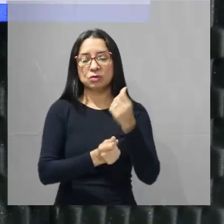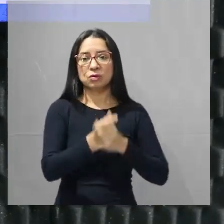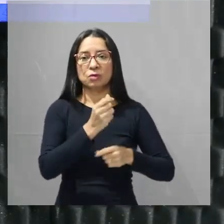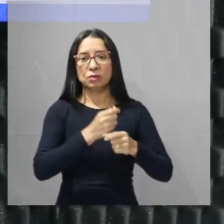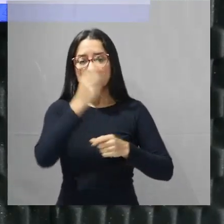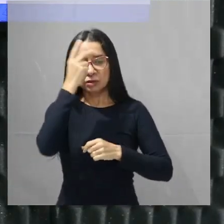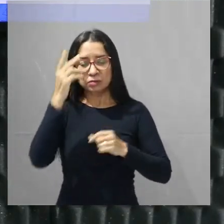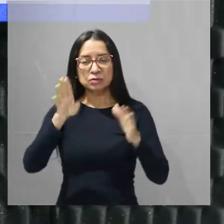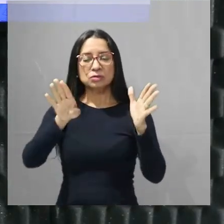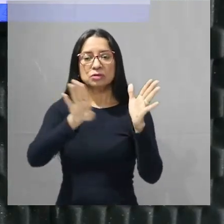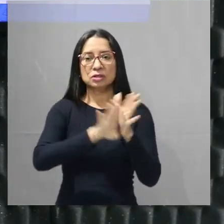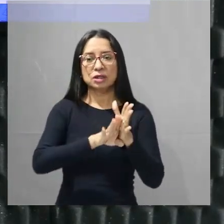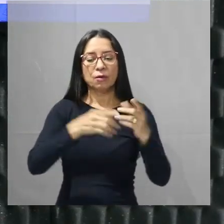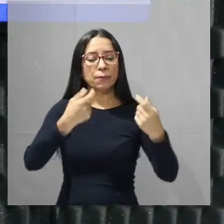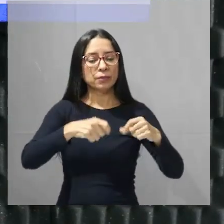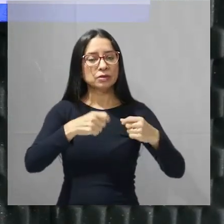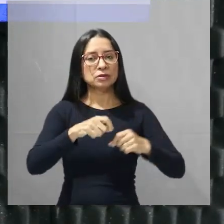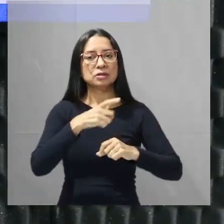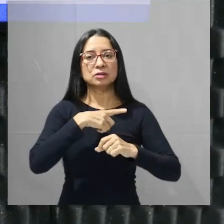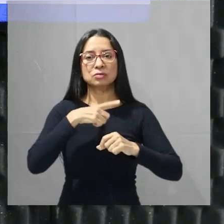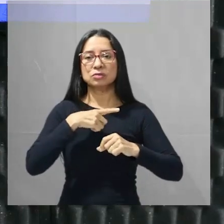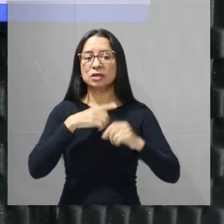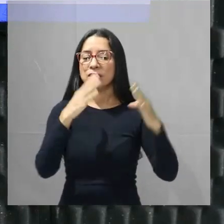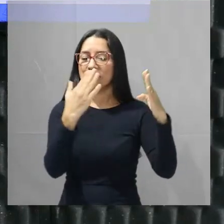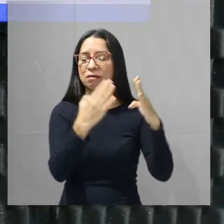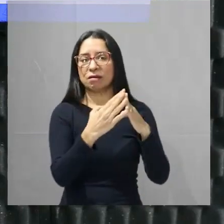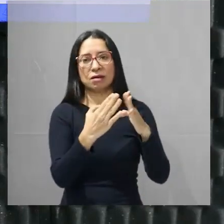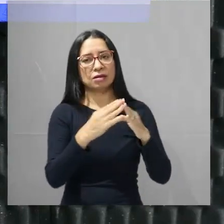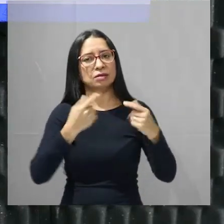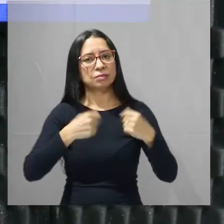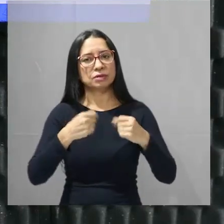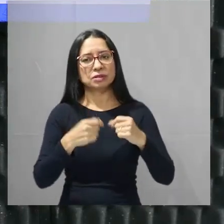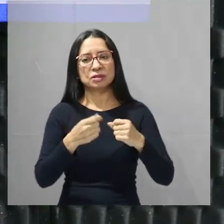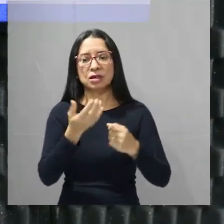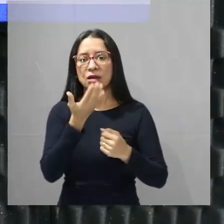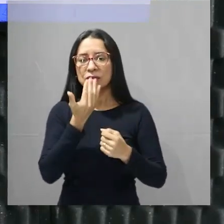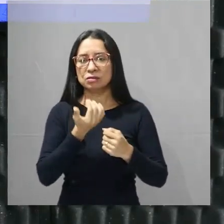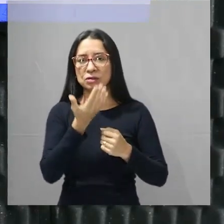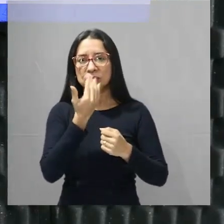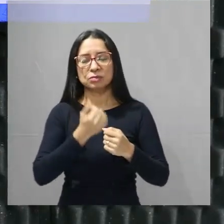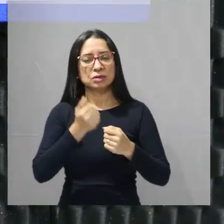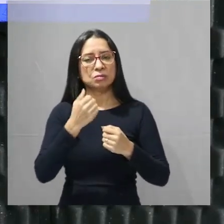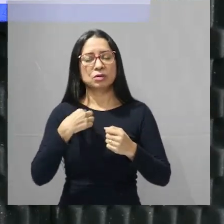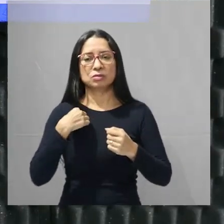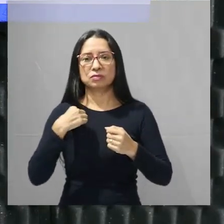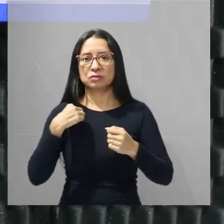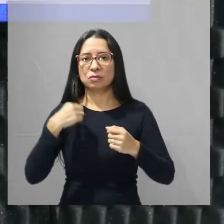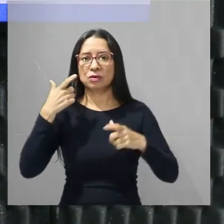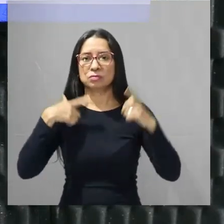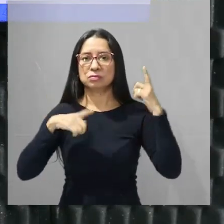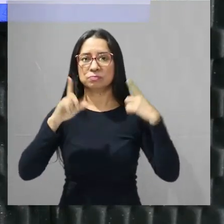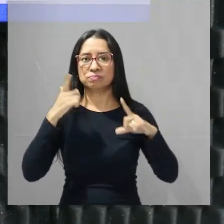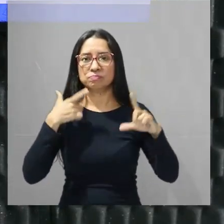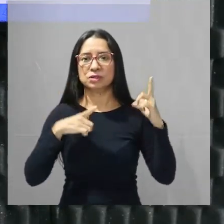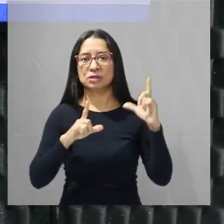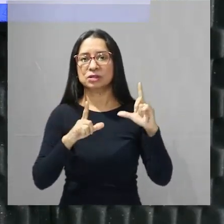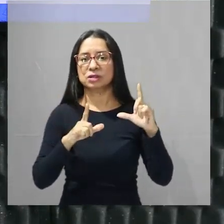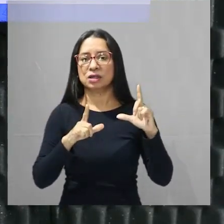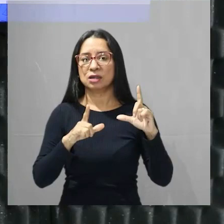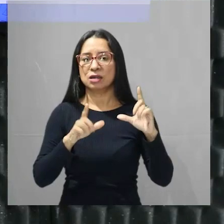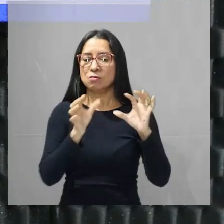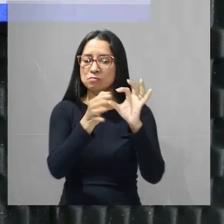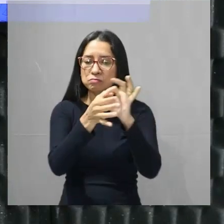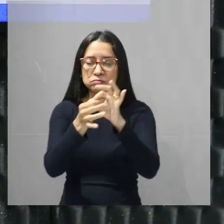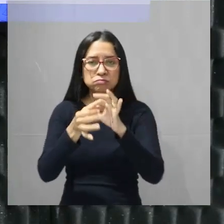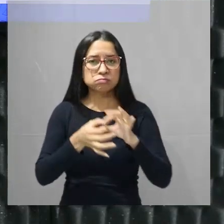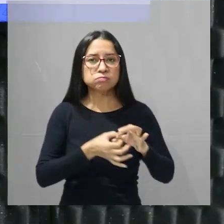pessoas chegam, tu precisa de habitação, tu vai precisar de alimentação, de vestuário, de lazer. Então, uma coisa puxa a outra, tá? Então,